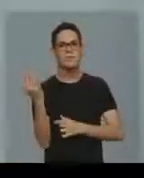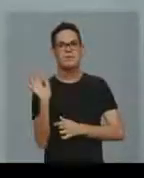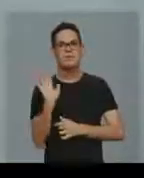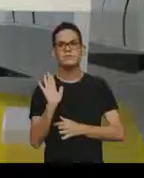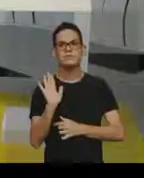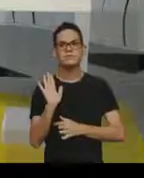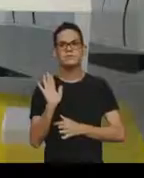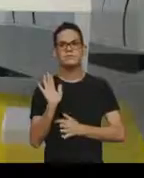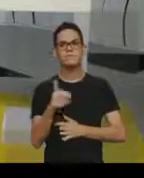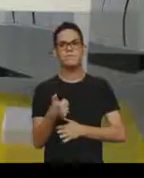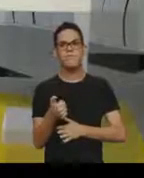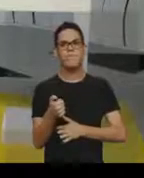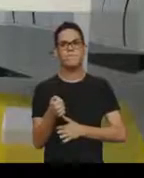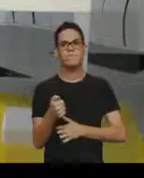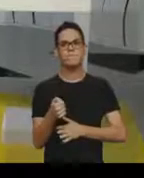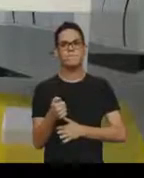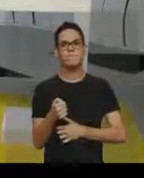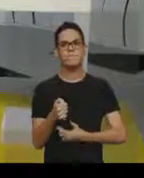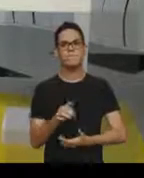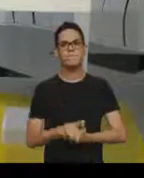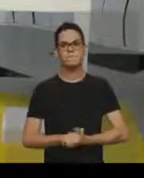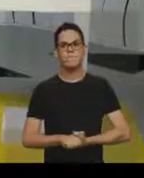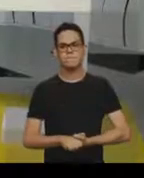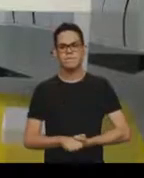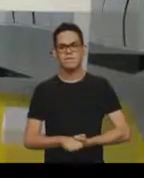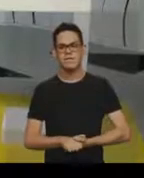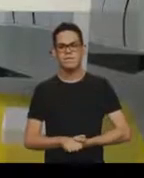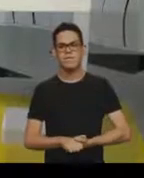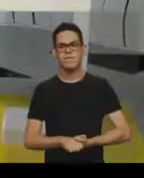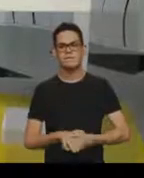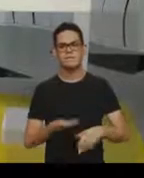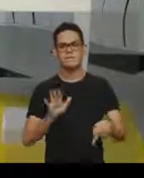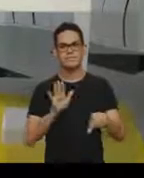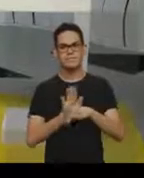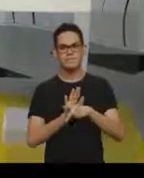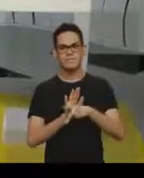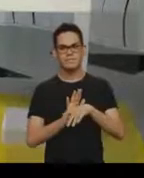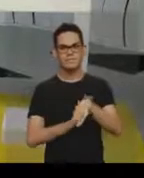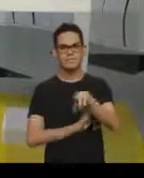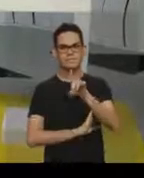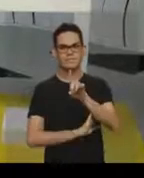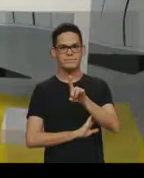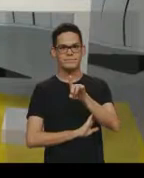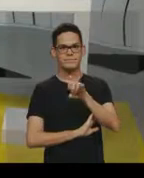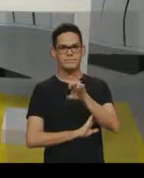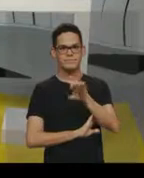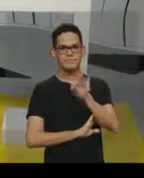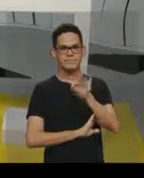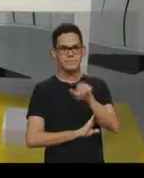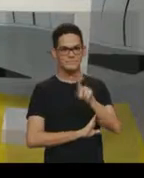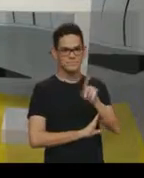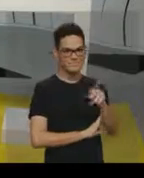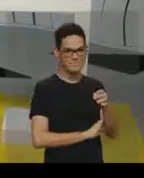com o controle. Esse é o plano de detalhe, ok?